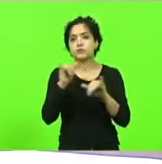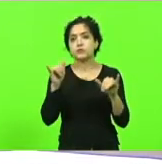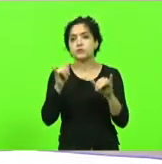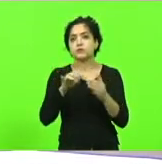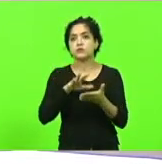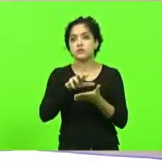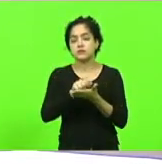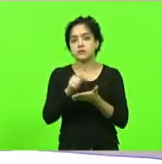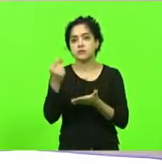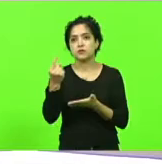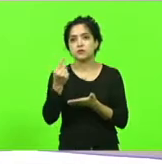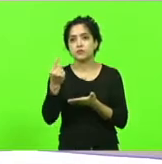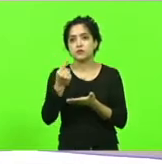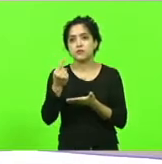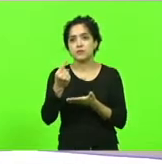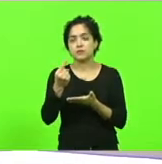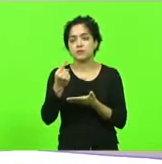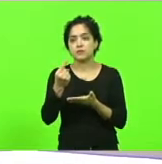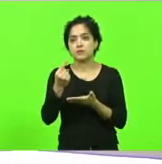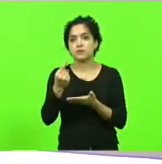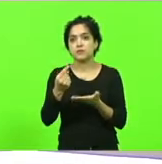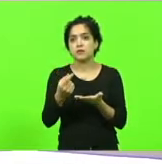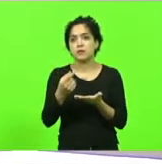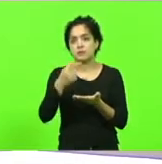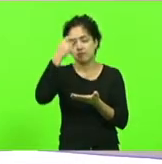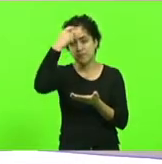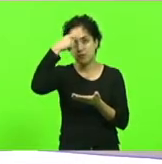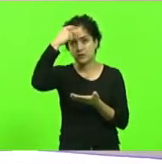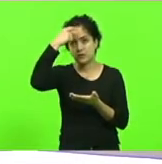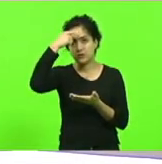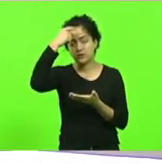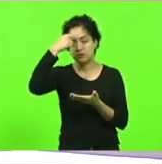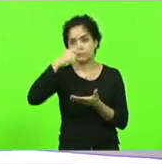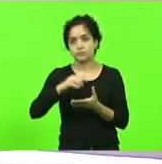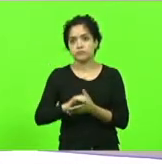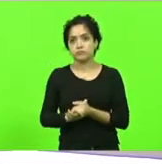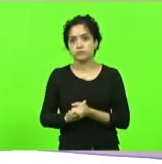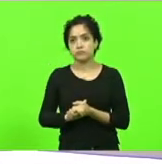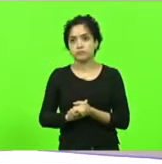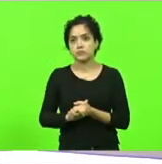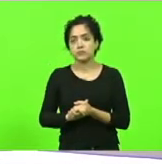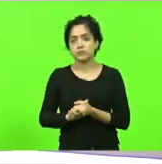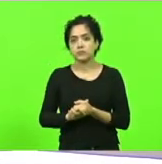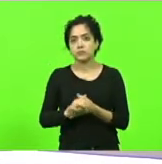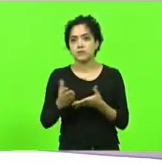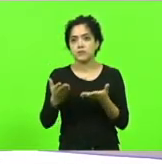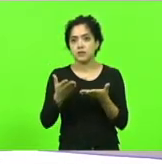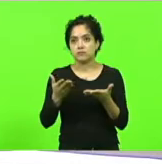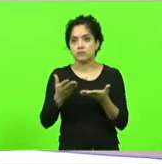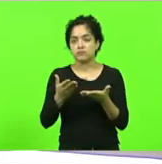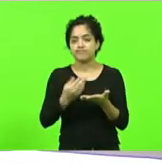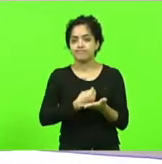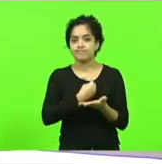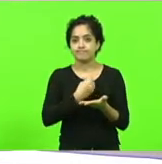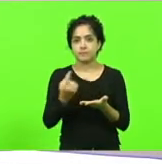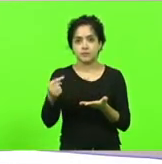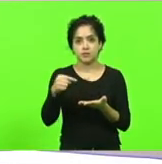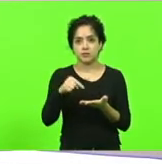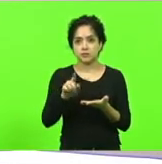inscrito no dia de hoje é Maurício Kudillac. Eu percebo que o deputado não está no plenário